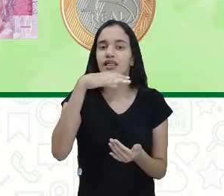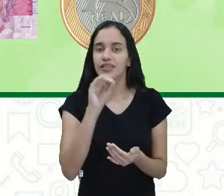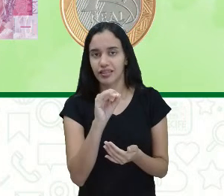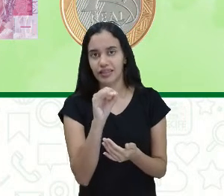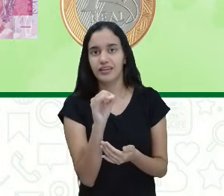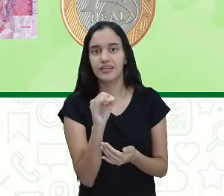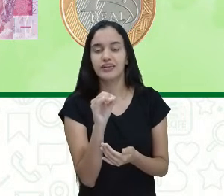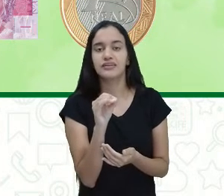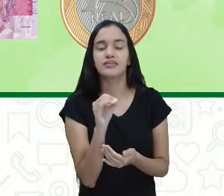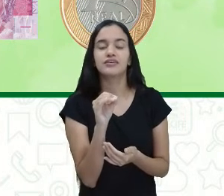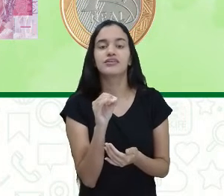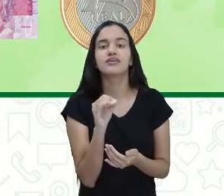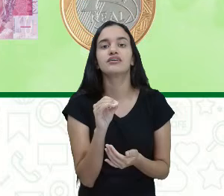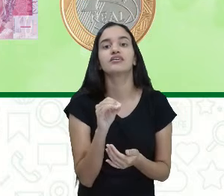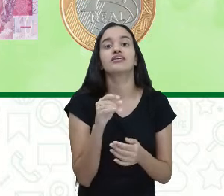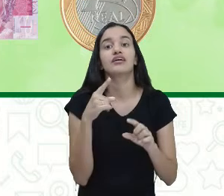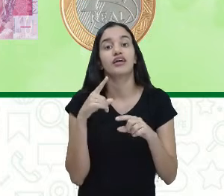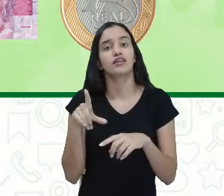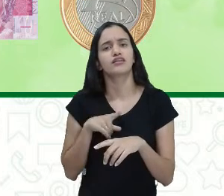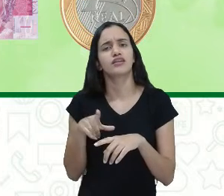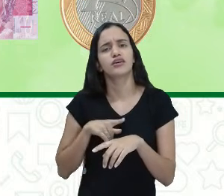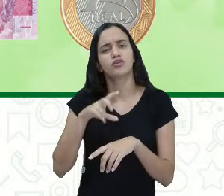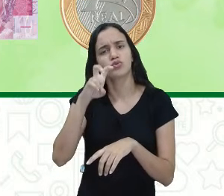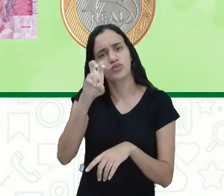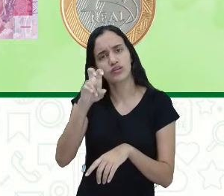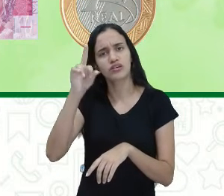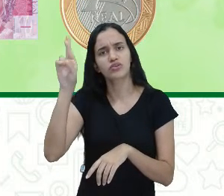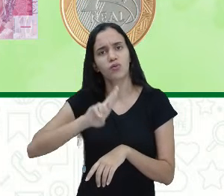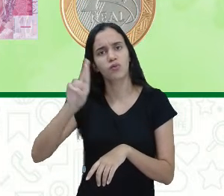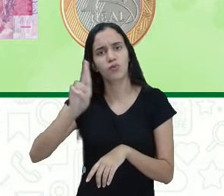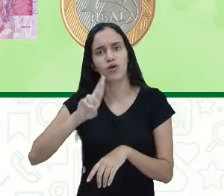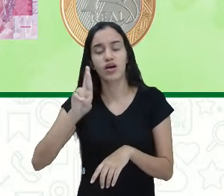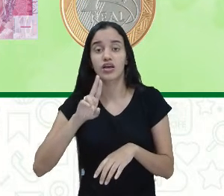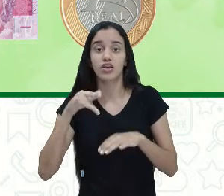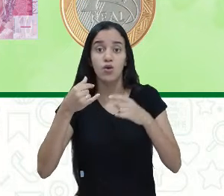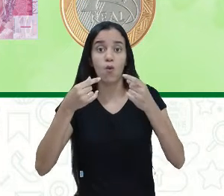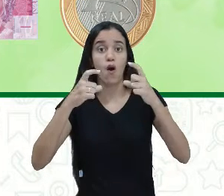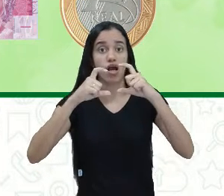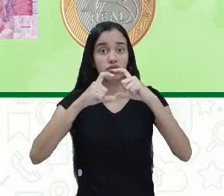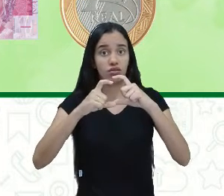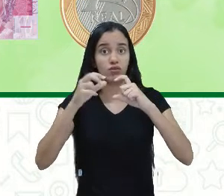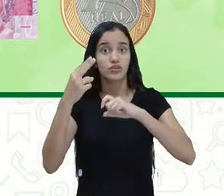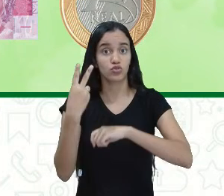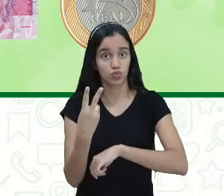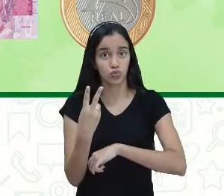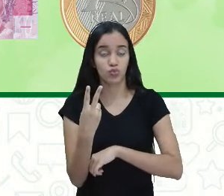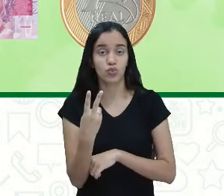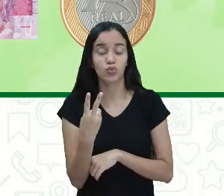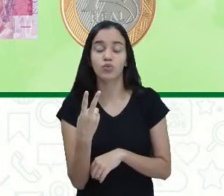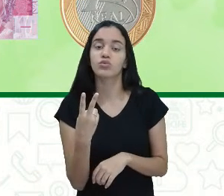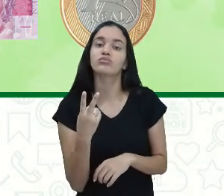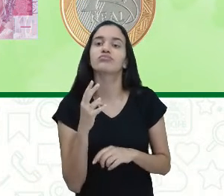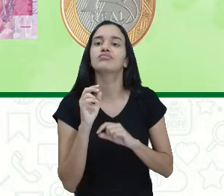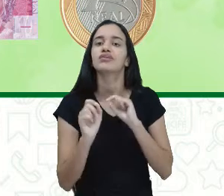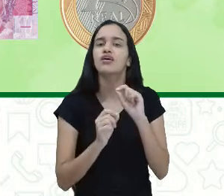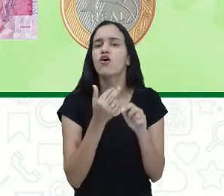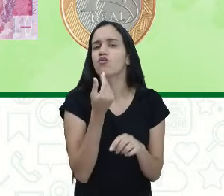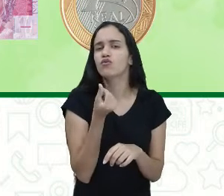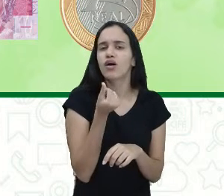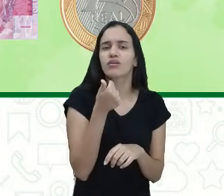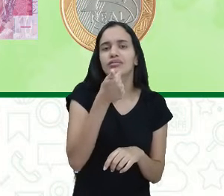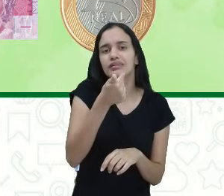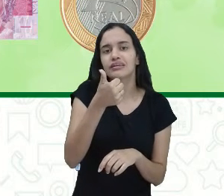ali, né? Tenho um 5 e tenho uma nota de 2. Isso aí vai me dar os R$